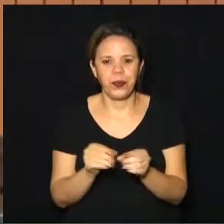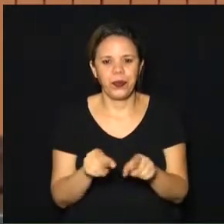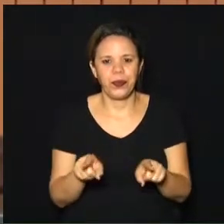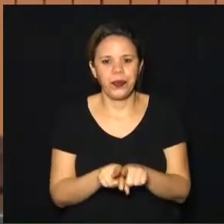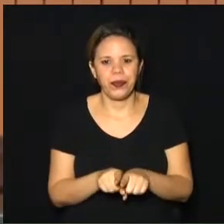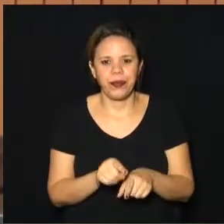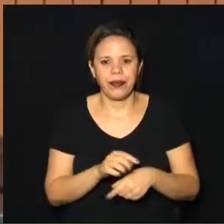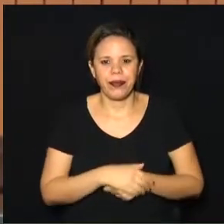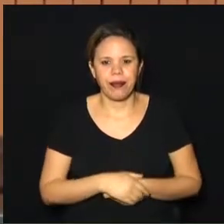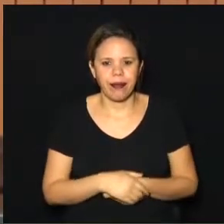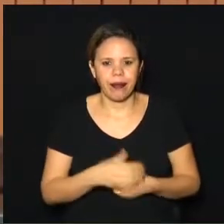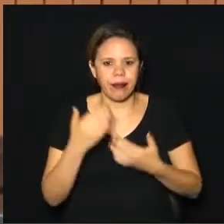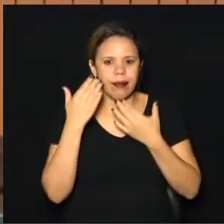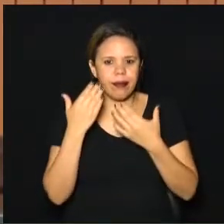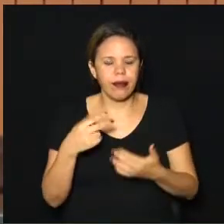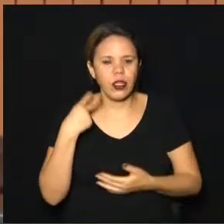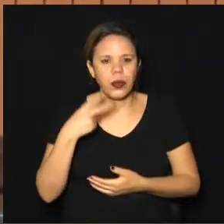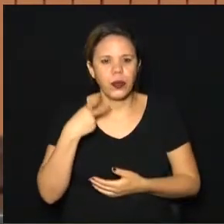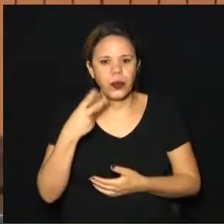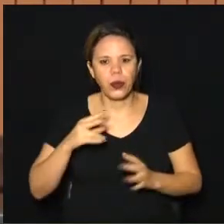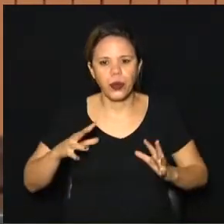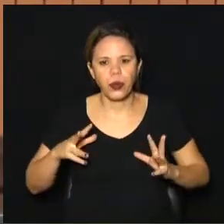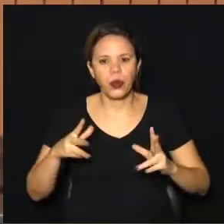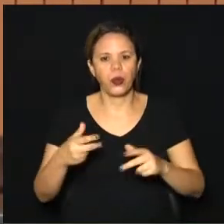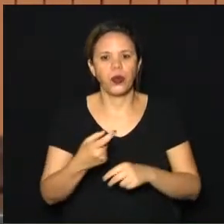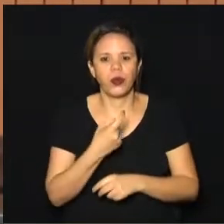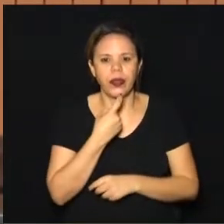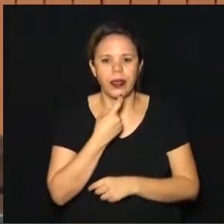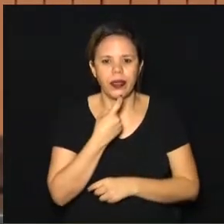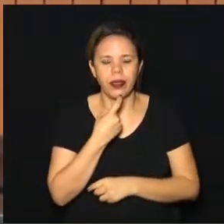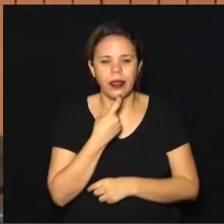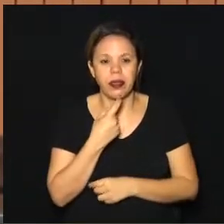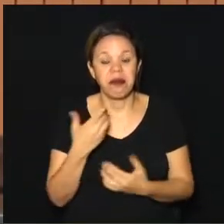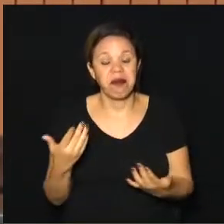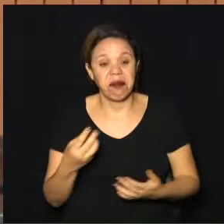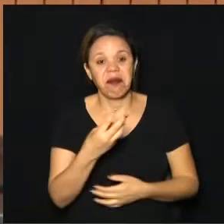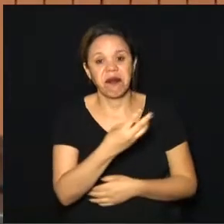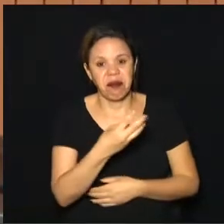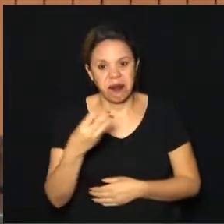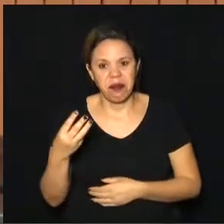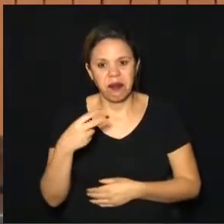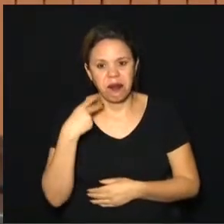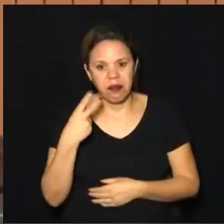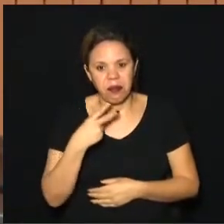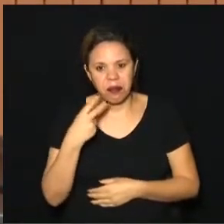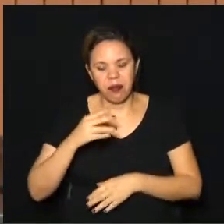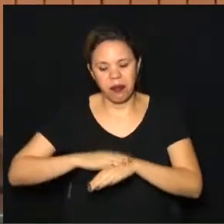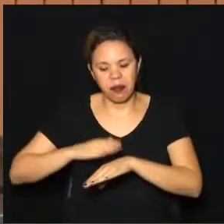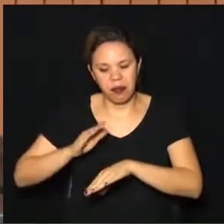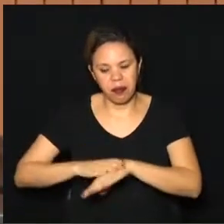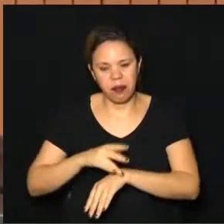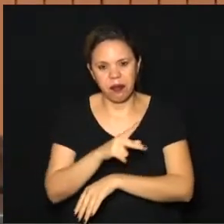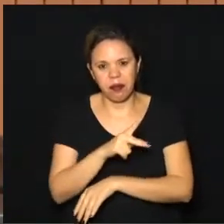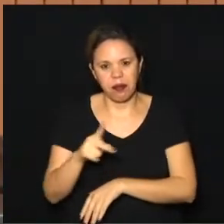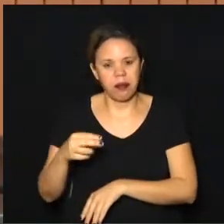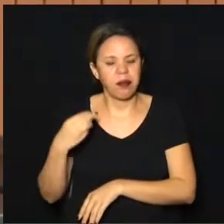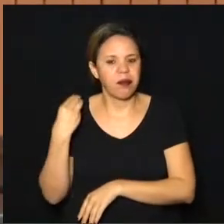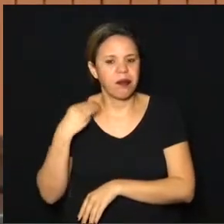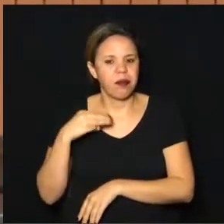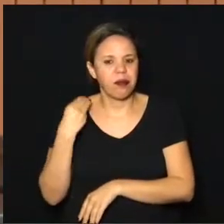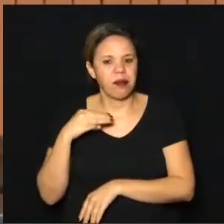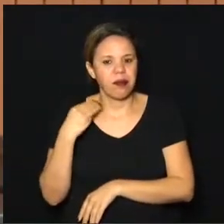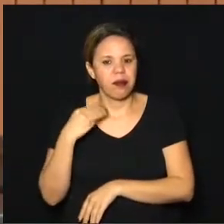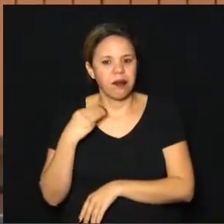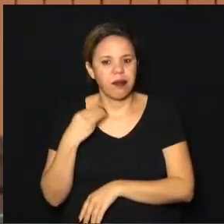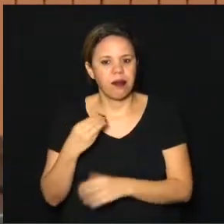ser, queria agradecer aos vereadores de Campinas, aos 33 vereadores de Campinas, na pessoa do nosso presidente, Marcos Bernardelli,